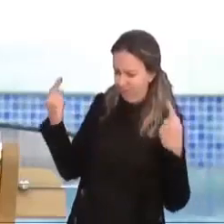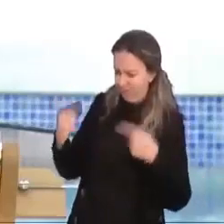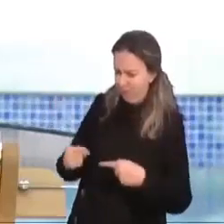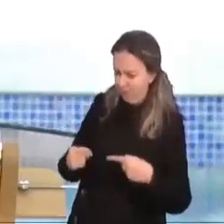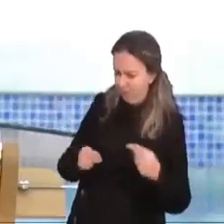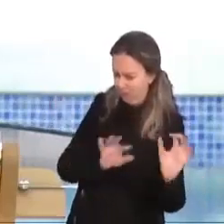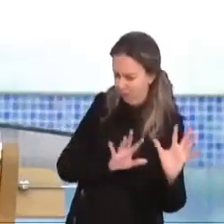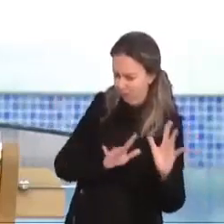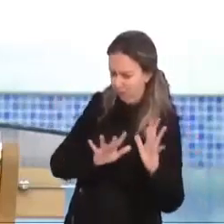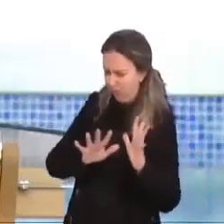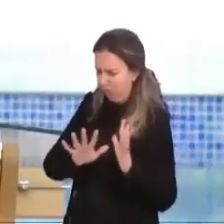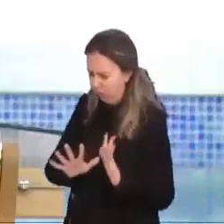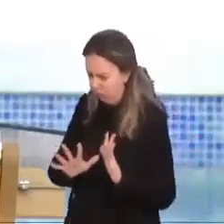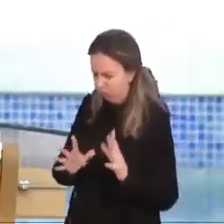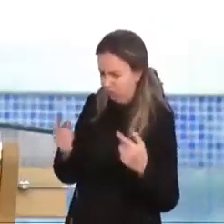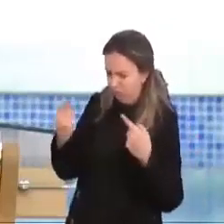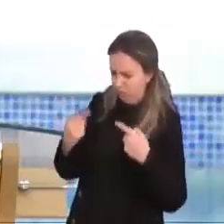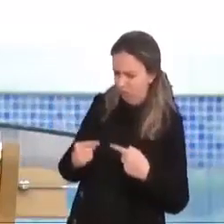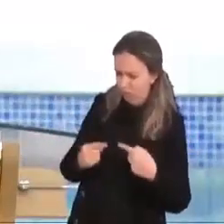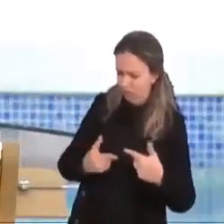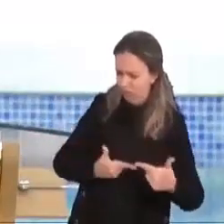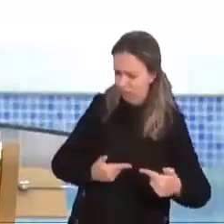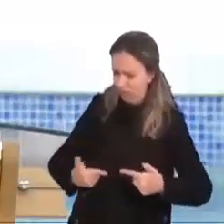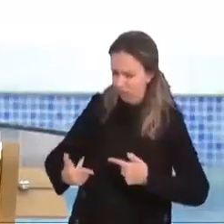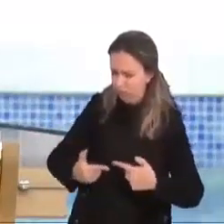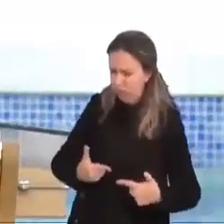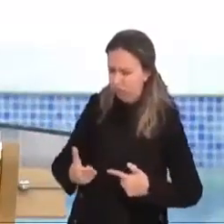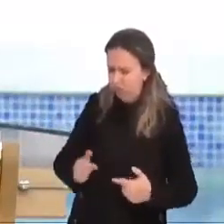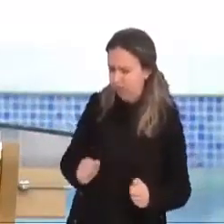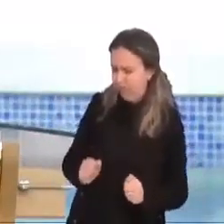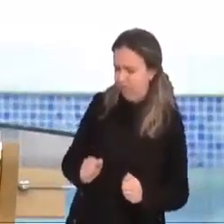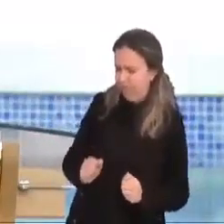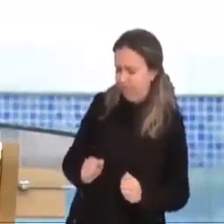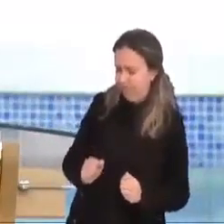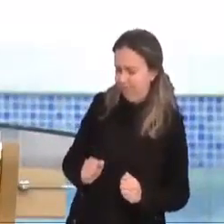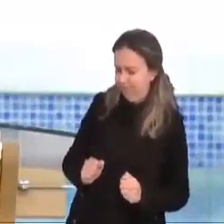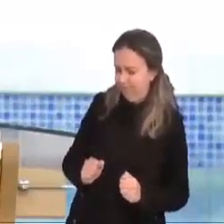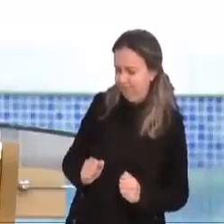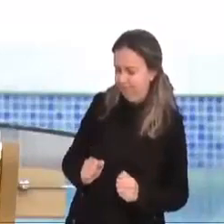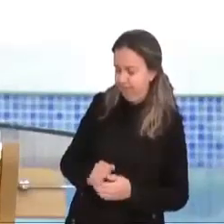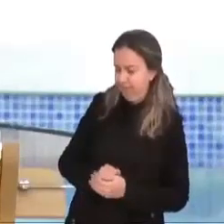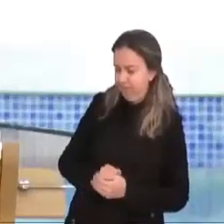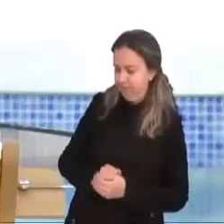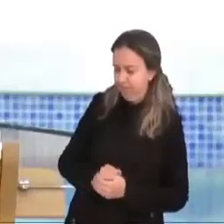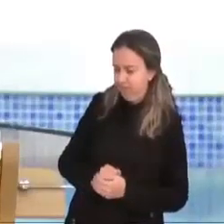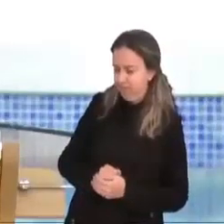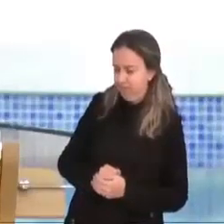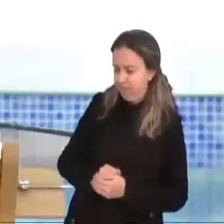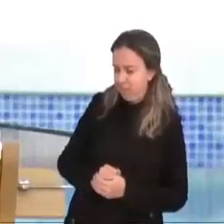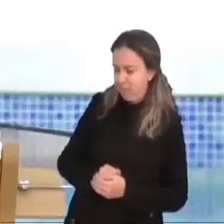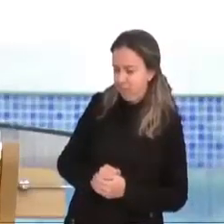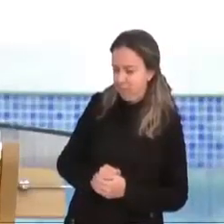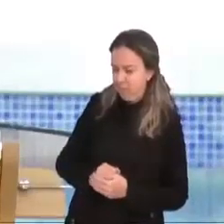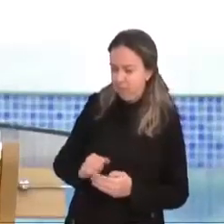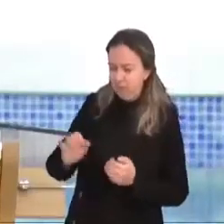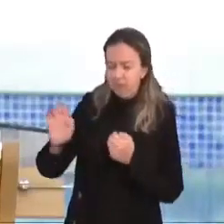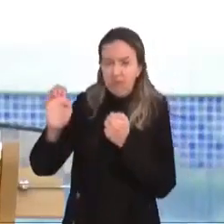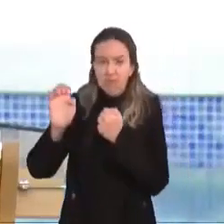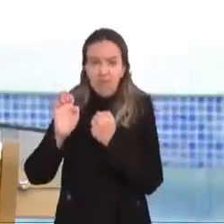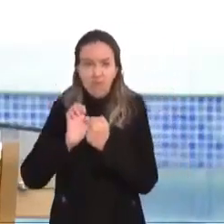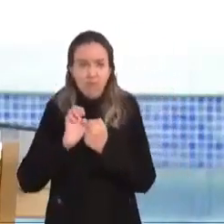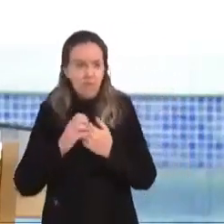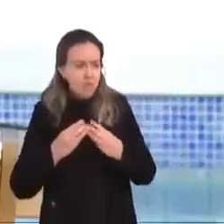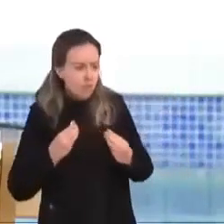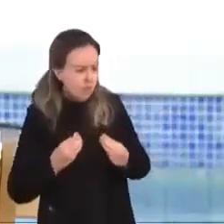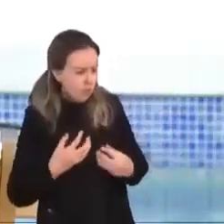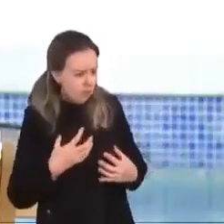assim, farão isso. E Eliseu já vai e passa para o rei de Israel: eles vão fazer. Quando eles iam atacar, o povo já sabia de onde